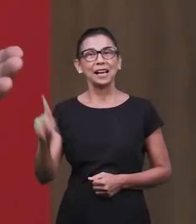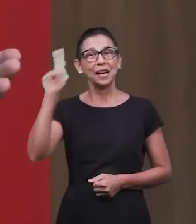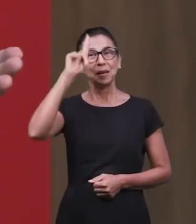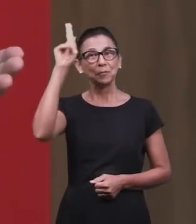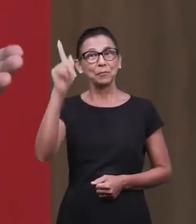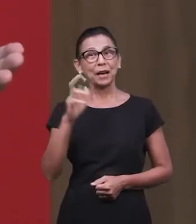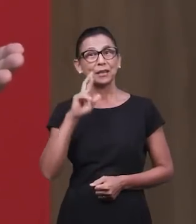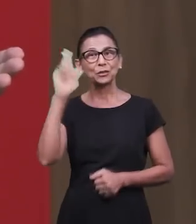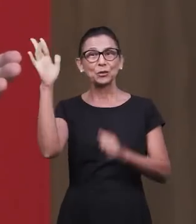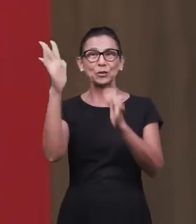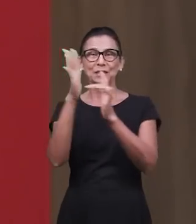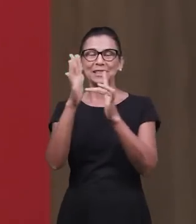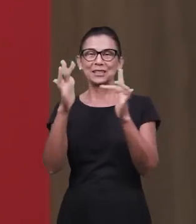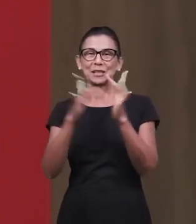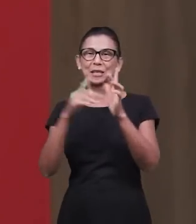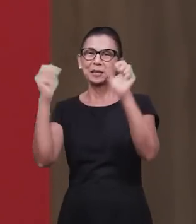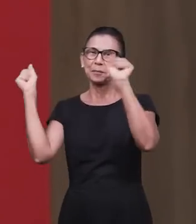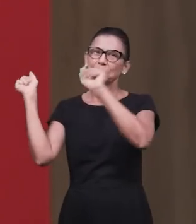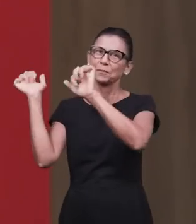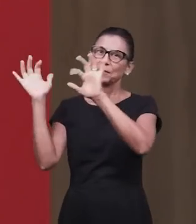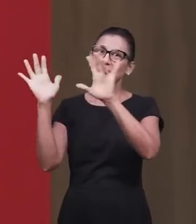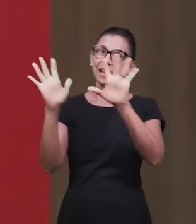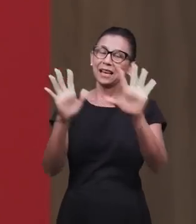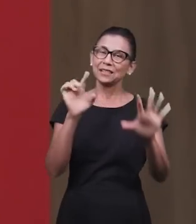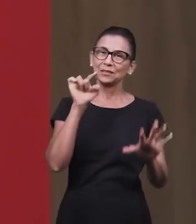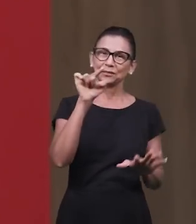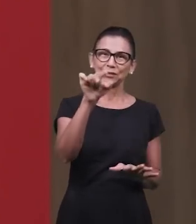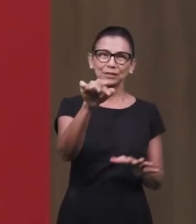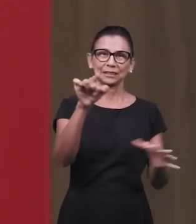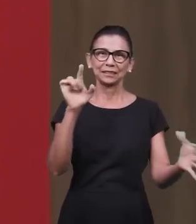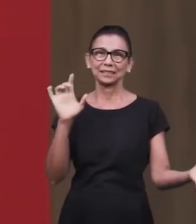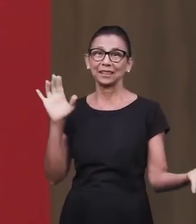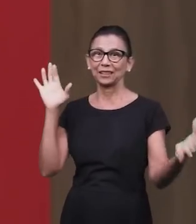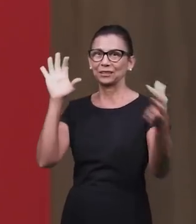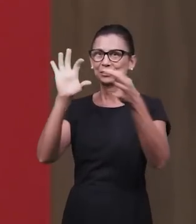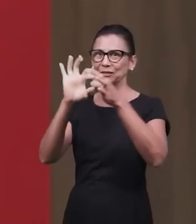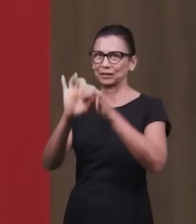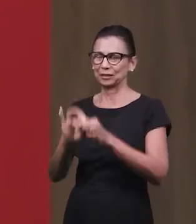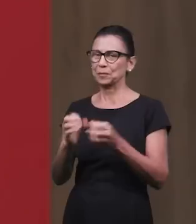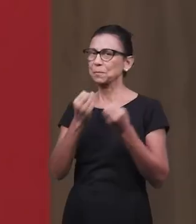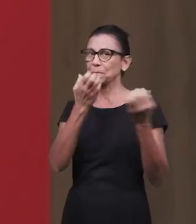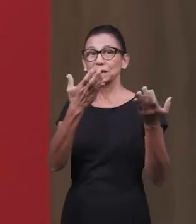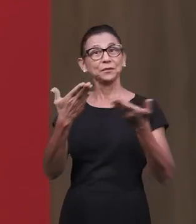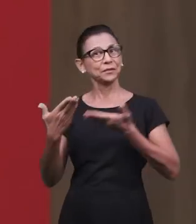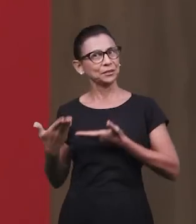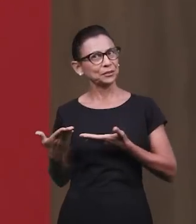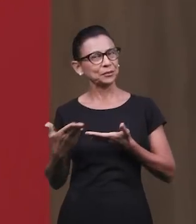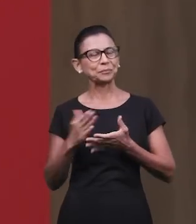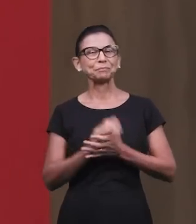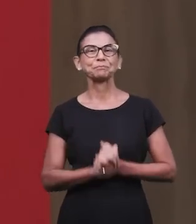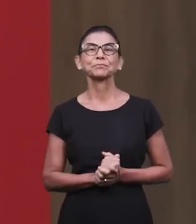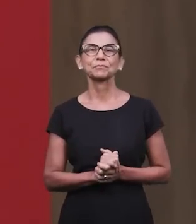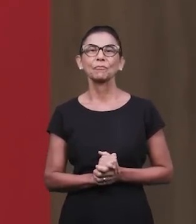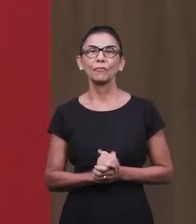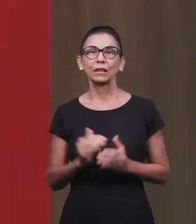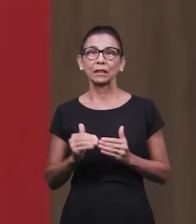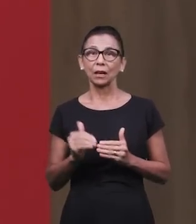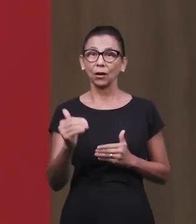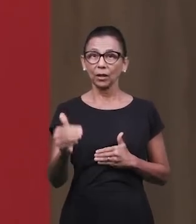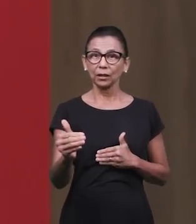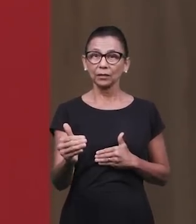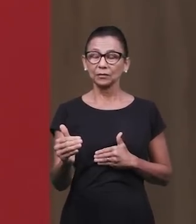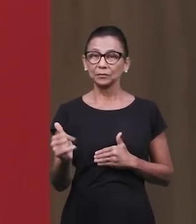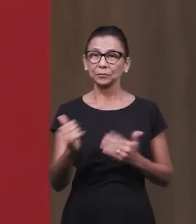A paz do Senhor Jesus, que bênção é ter você aqui com a gente, seja muito bem-vindo. A partir de agora